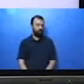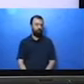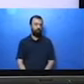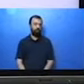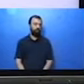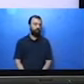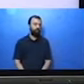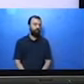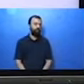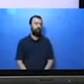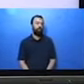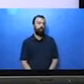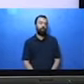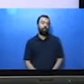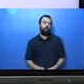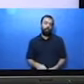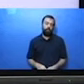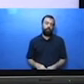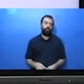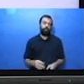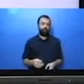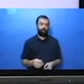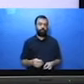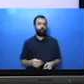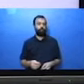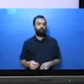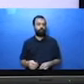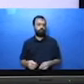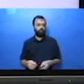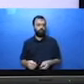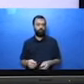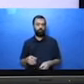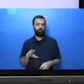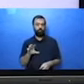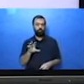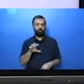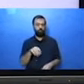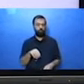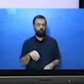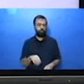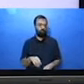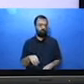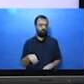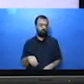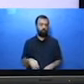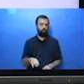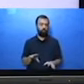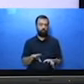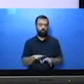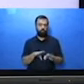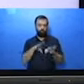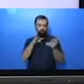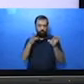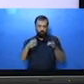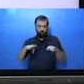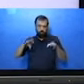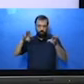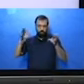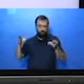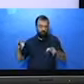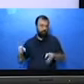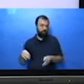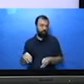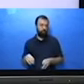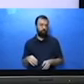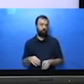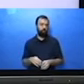Serras e planaltos são outro exemplo, planaltos do leste e do sudeste. É o Mar dos Morros, envolve grande parte